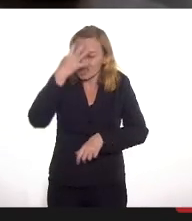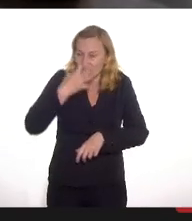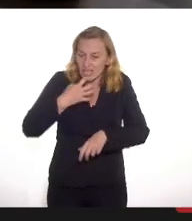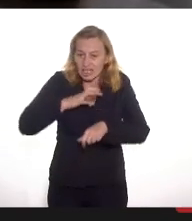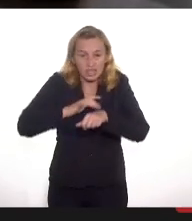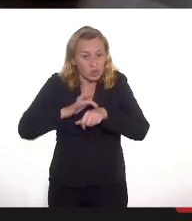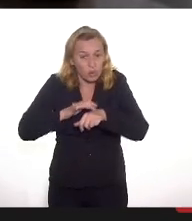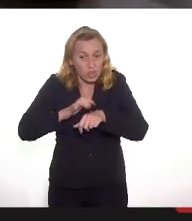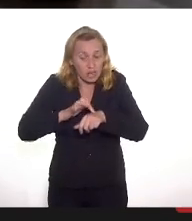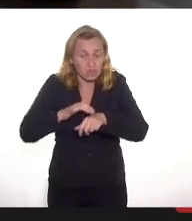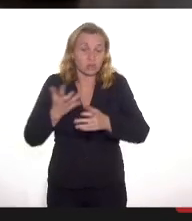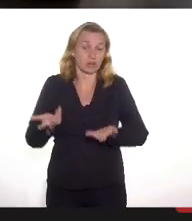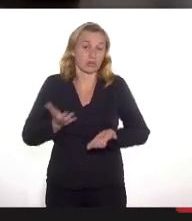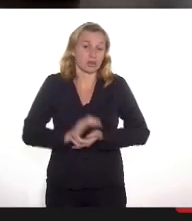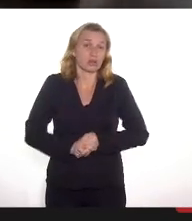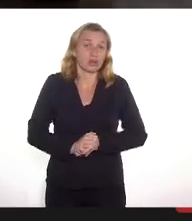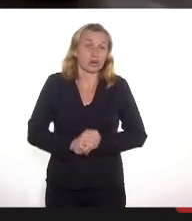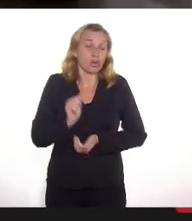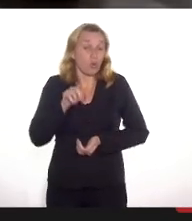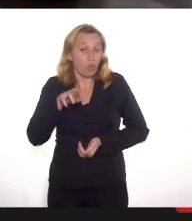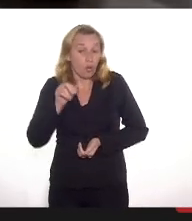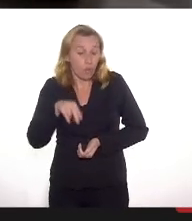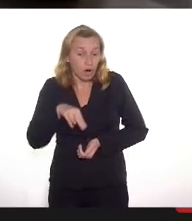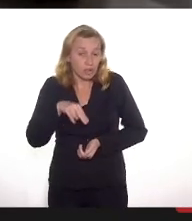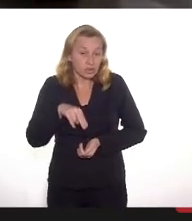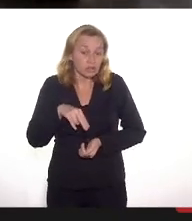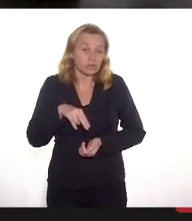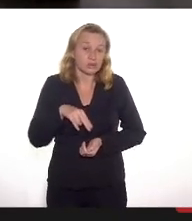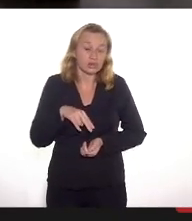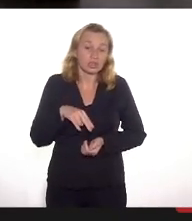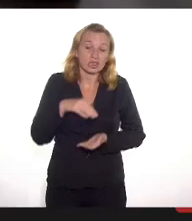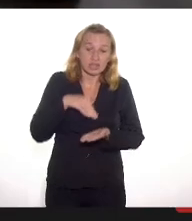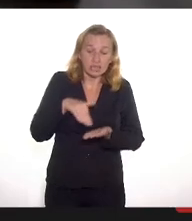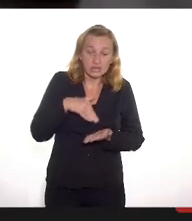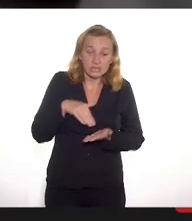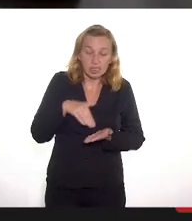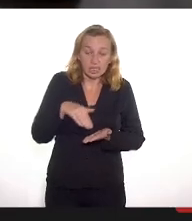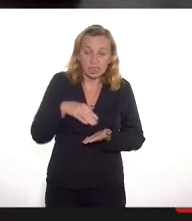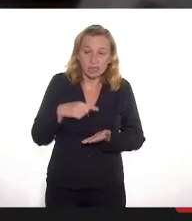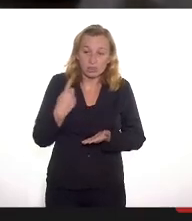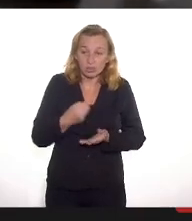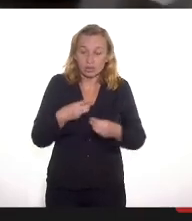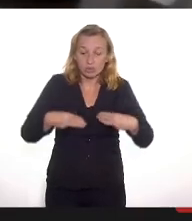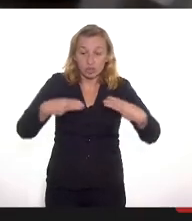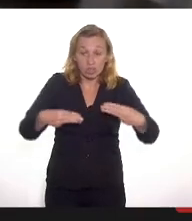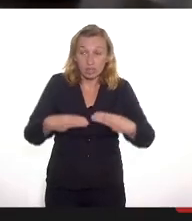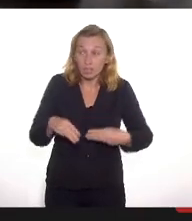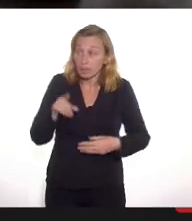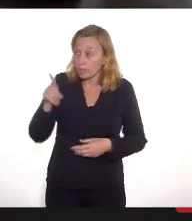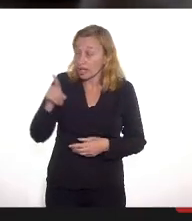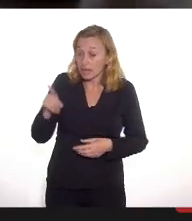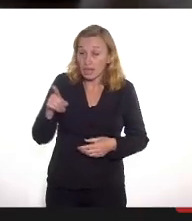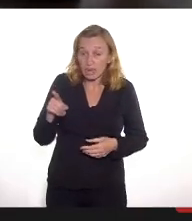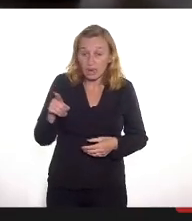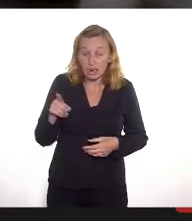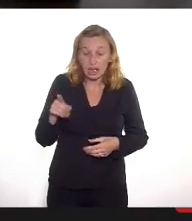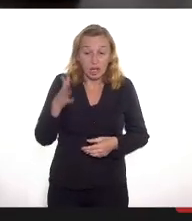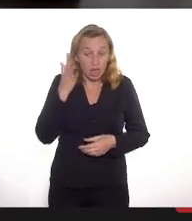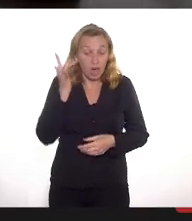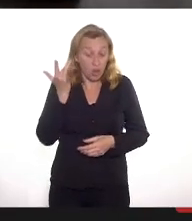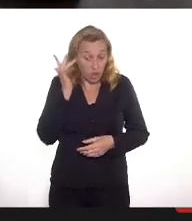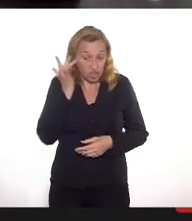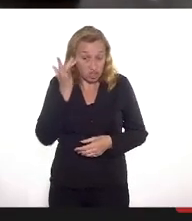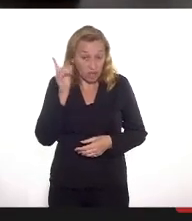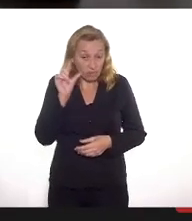nós que eu entrei numa visita o Anderson depois secretário de nosso ministério para ele na avaliação dele nós estamos nada ele também achava isso